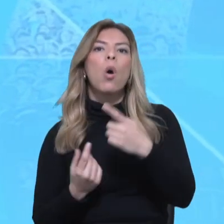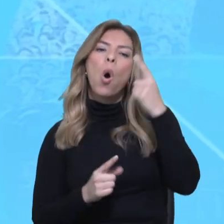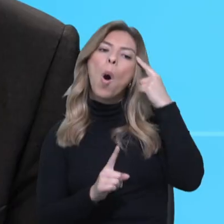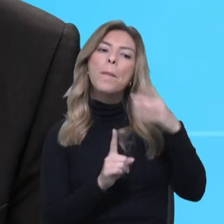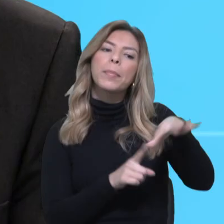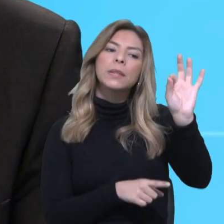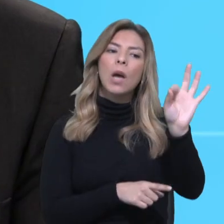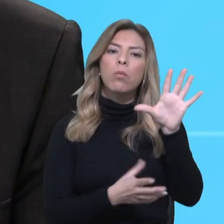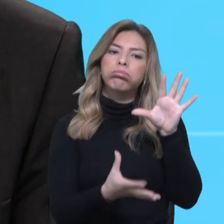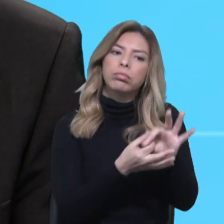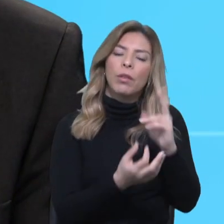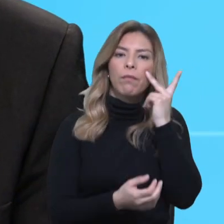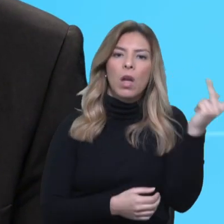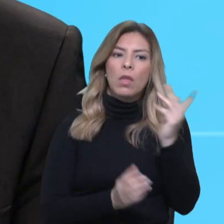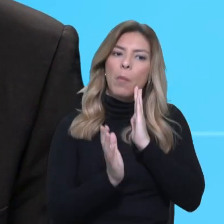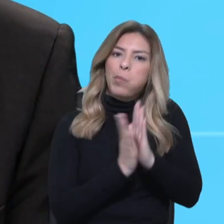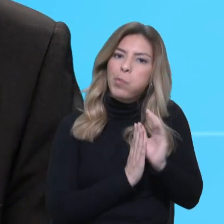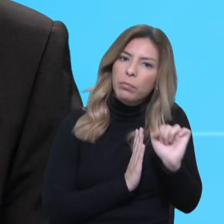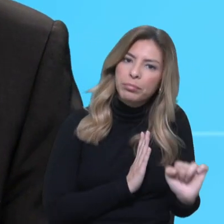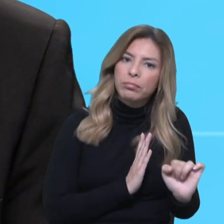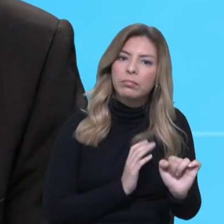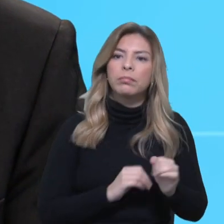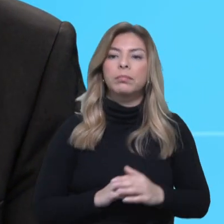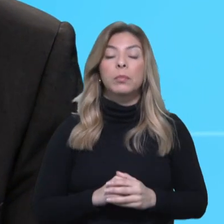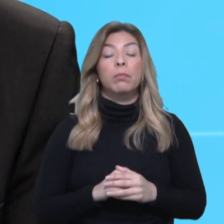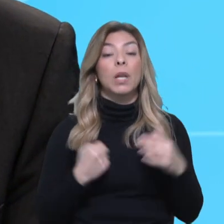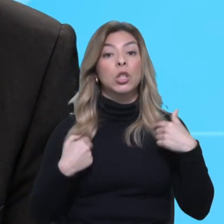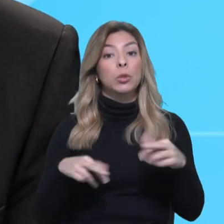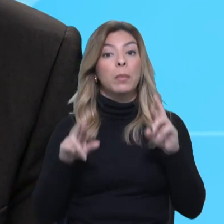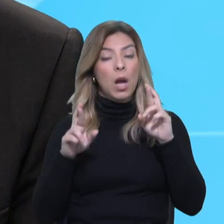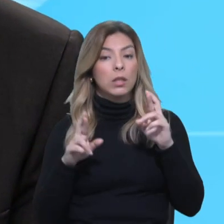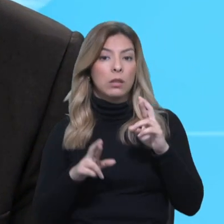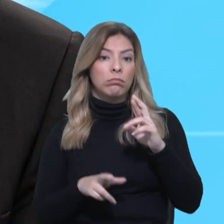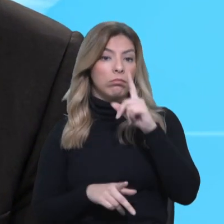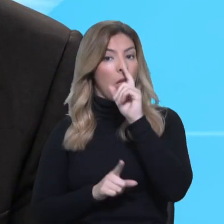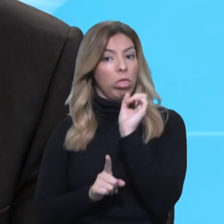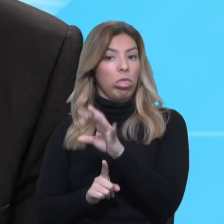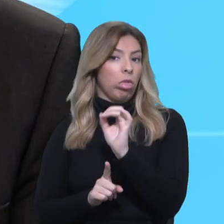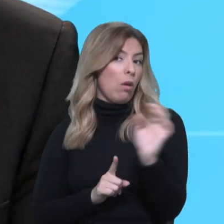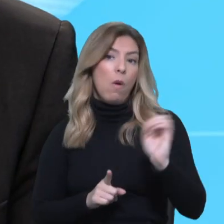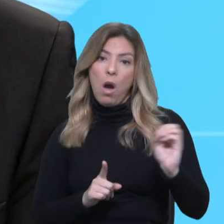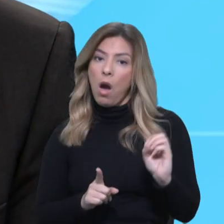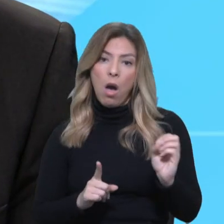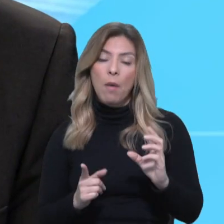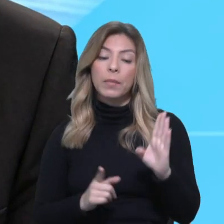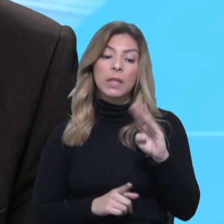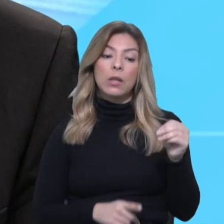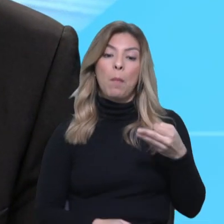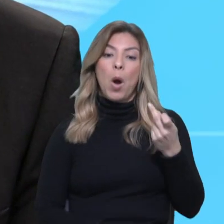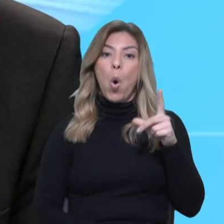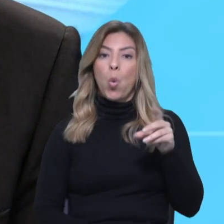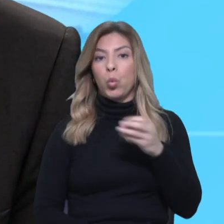consagrada? Ora bem, a esperança não engana, diz São Paulo. A opção pela